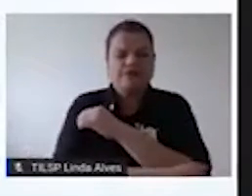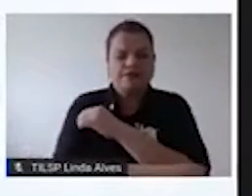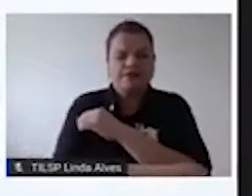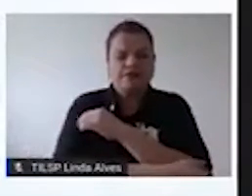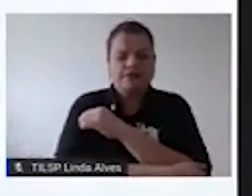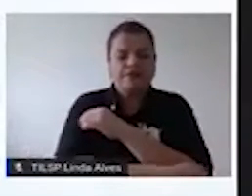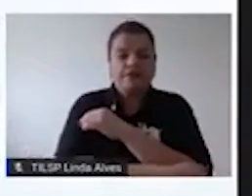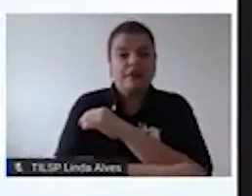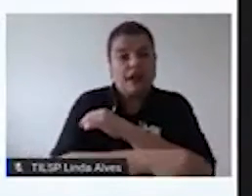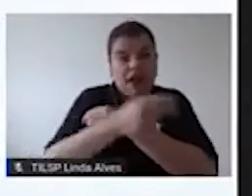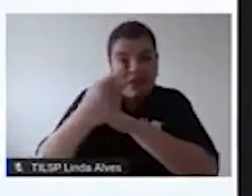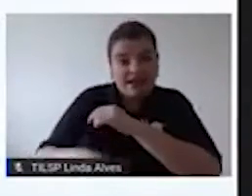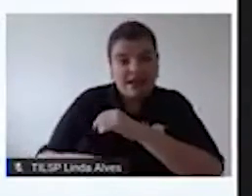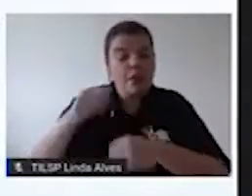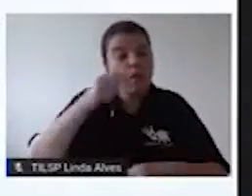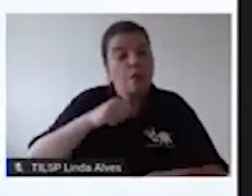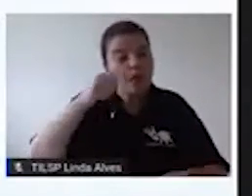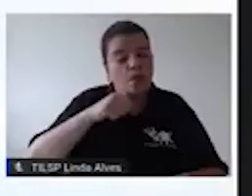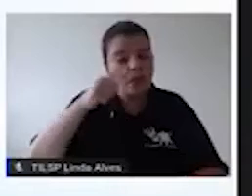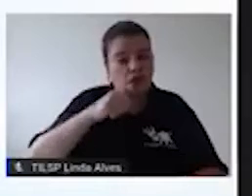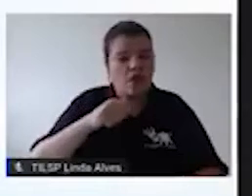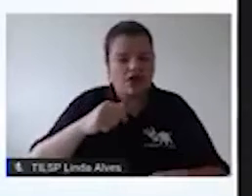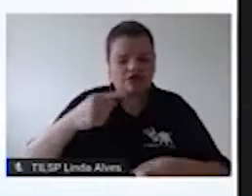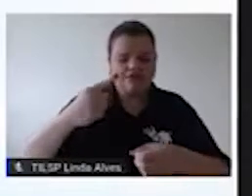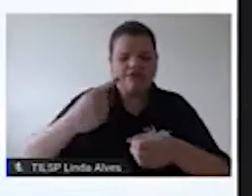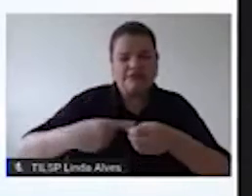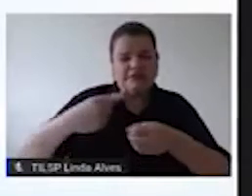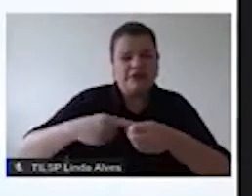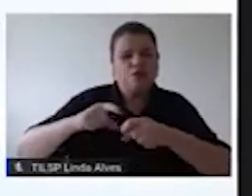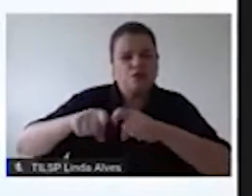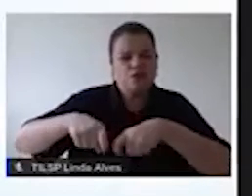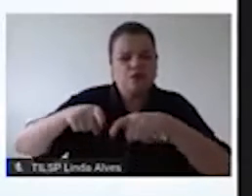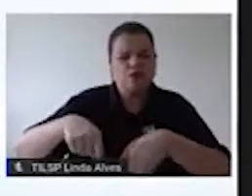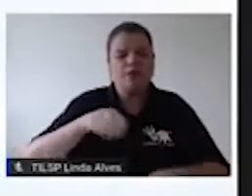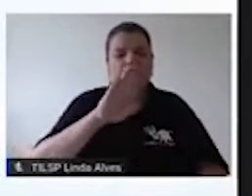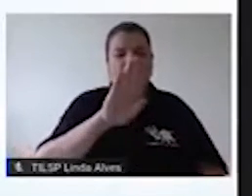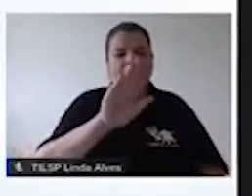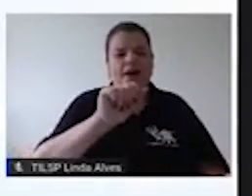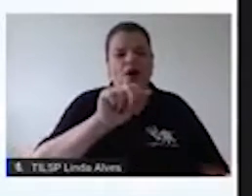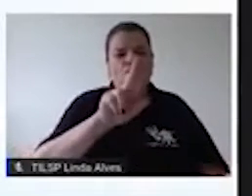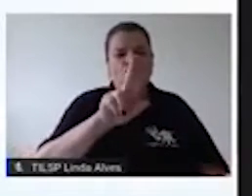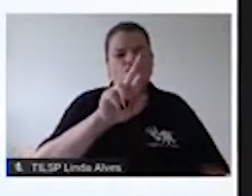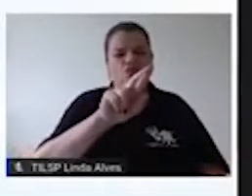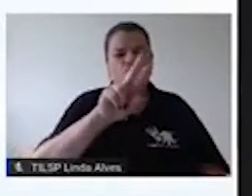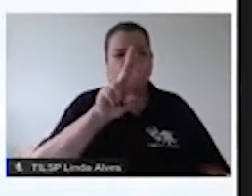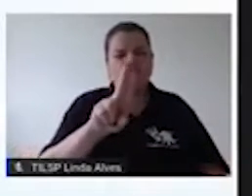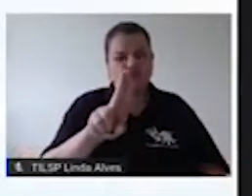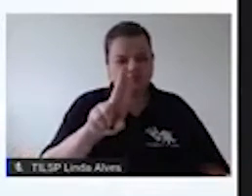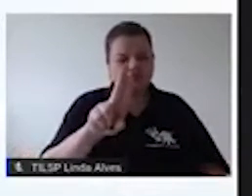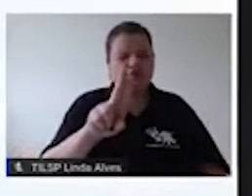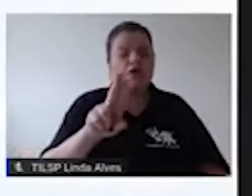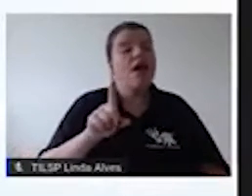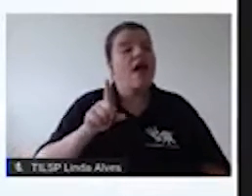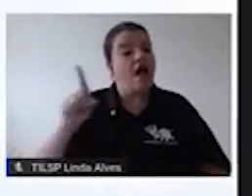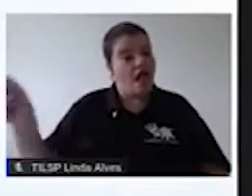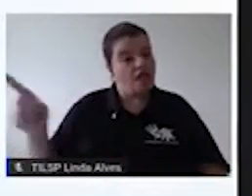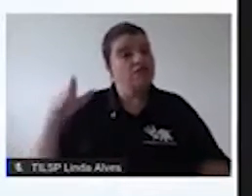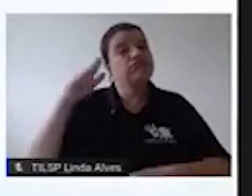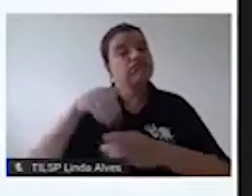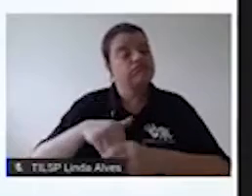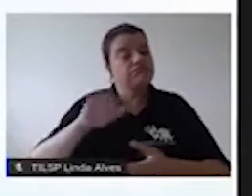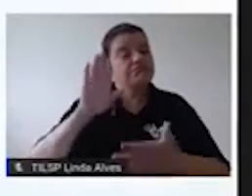eleita prefeita numa cidade aqui do interior de São Paulo, chamada Bauru. Sim. Ela foi eleita